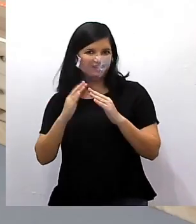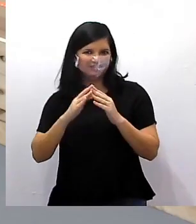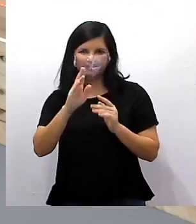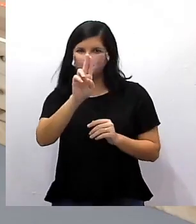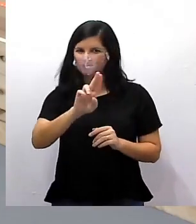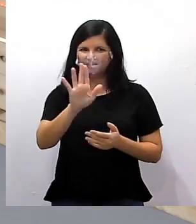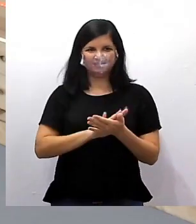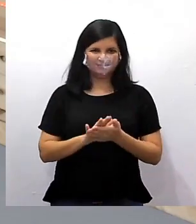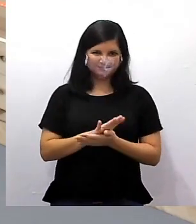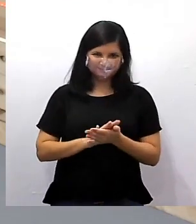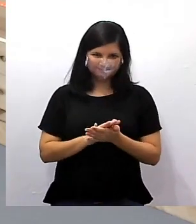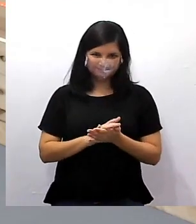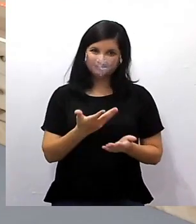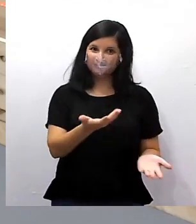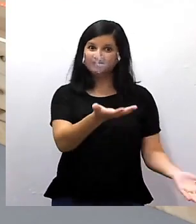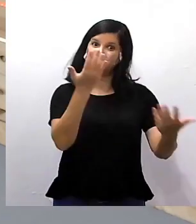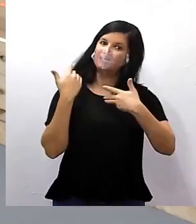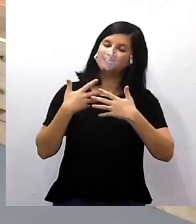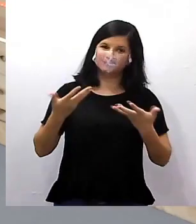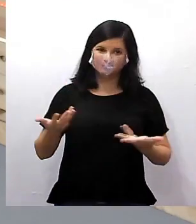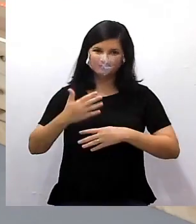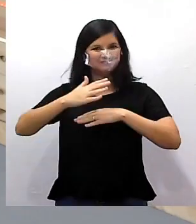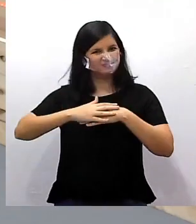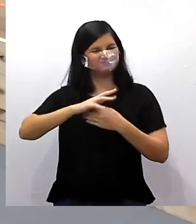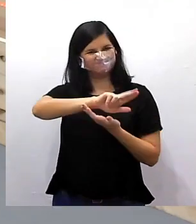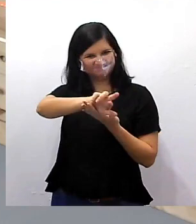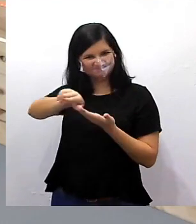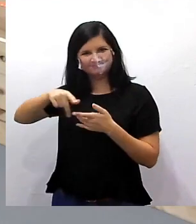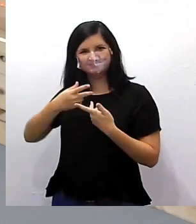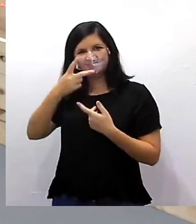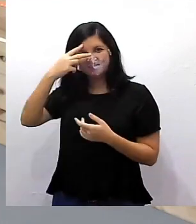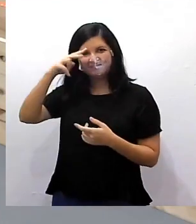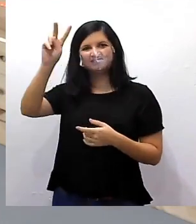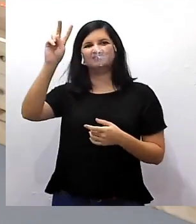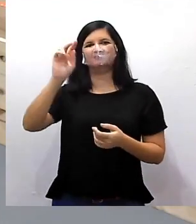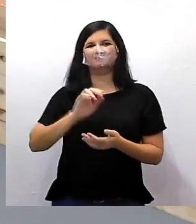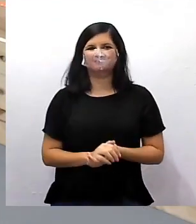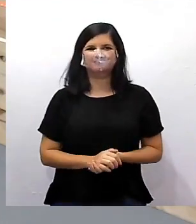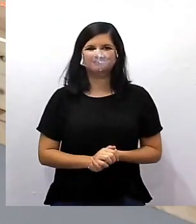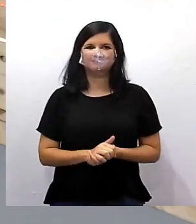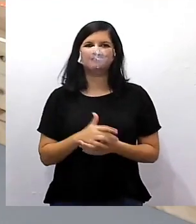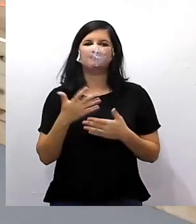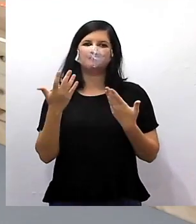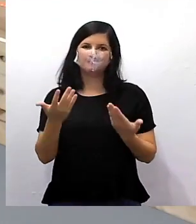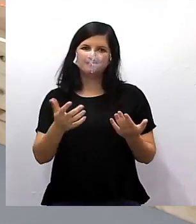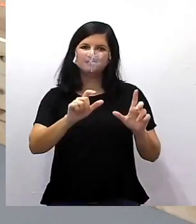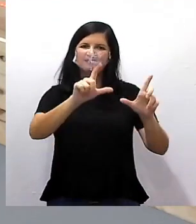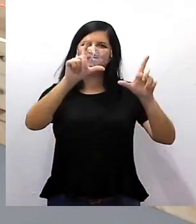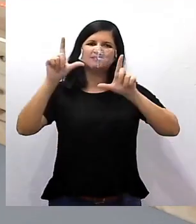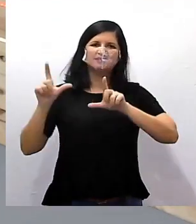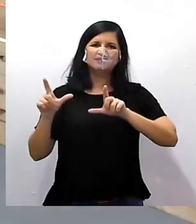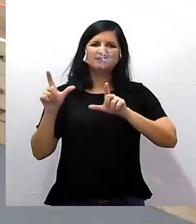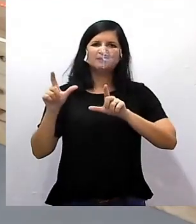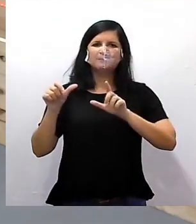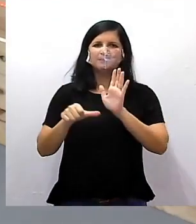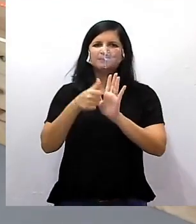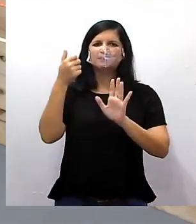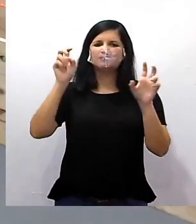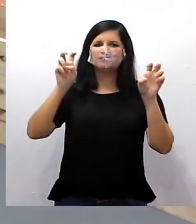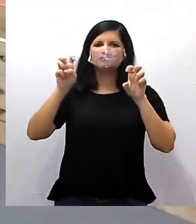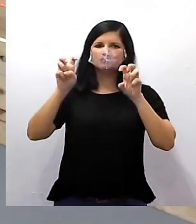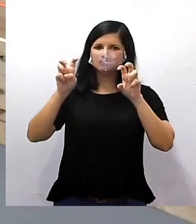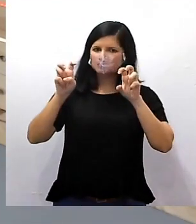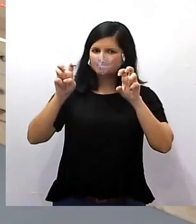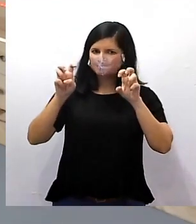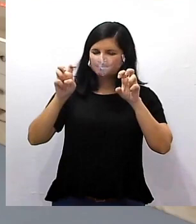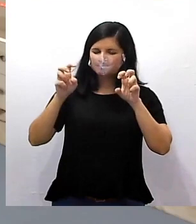Então vamos embora, que a gente tem muita coisa para fazer hoje e para revisar, para relembrar. Cortando para a tua tela, a gente tem aí o primeiro tópico, o primeiro